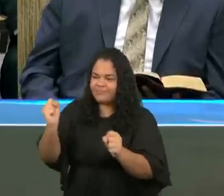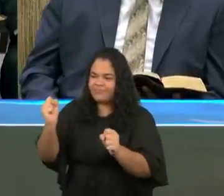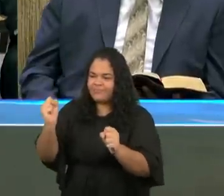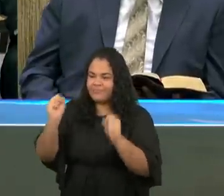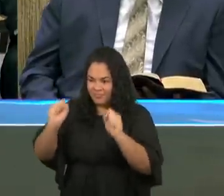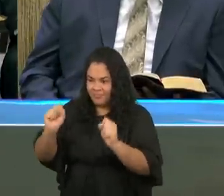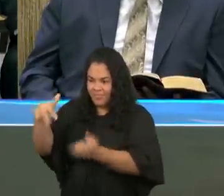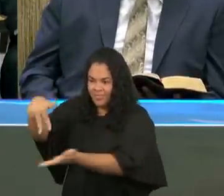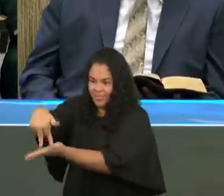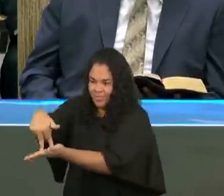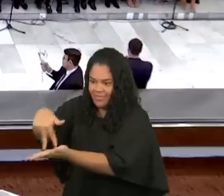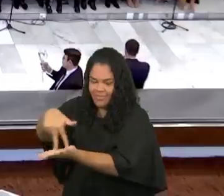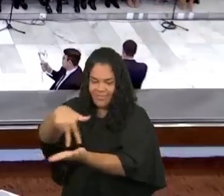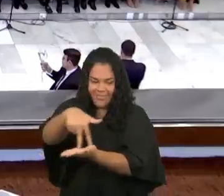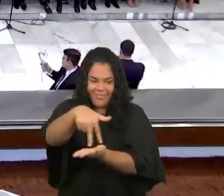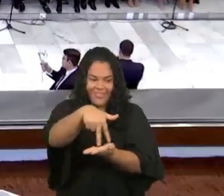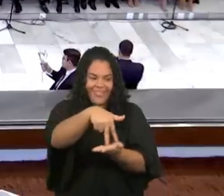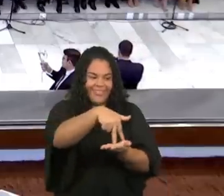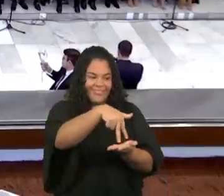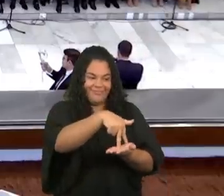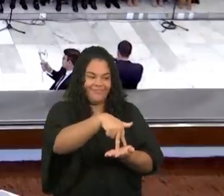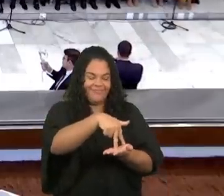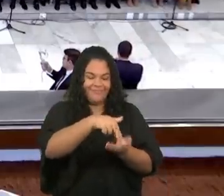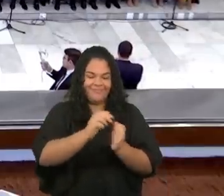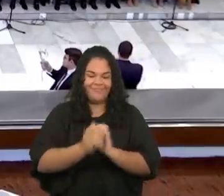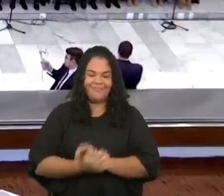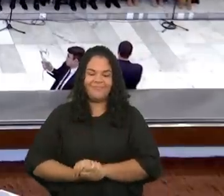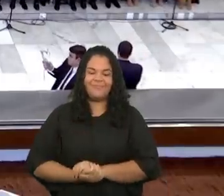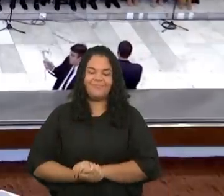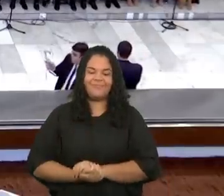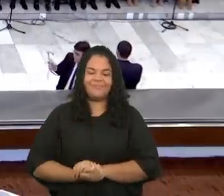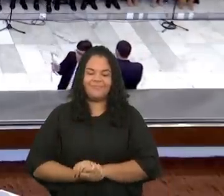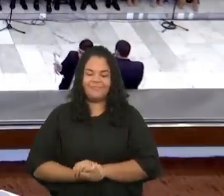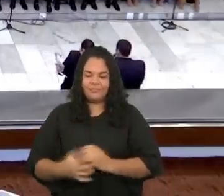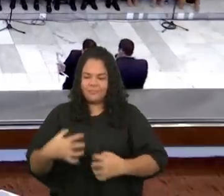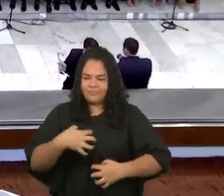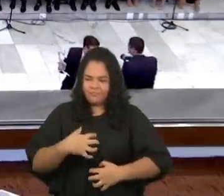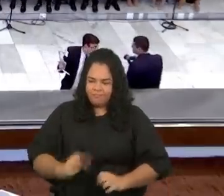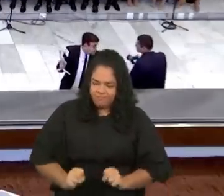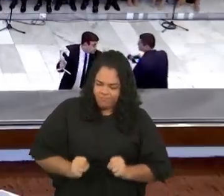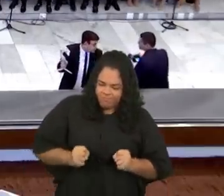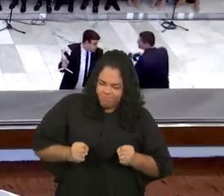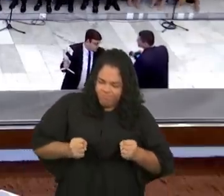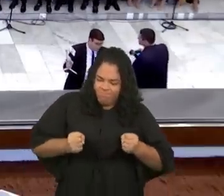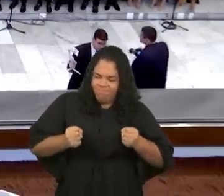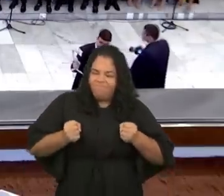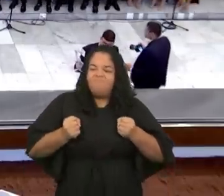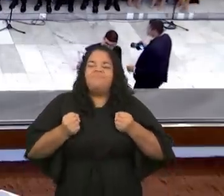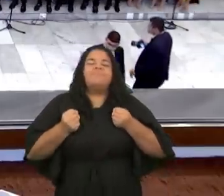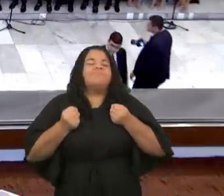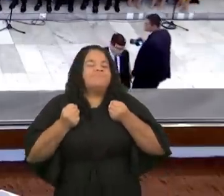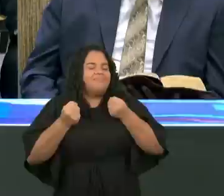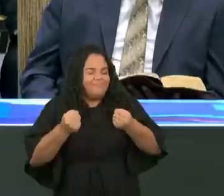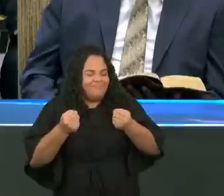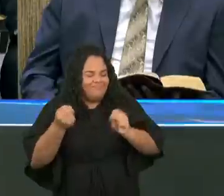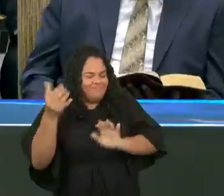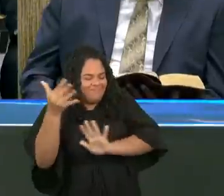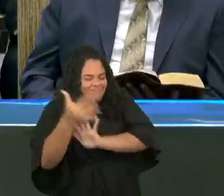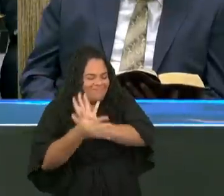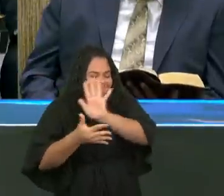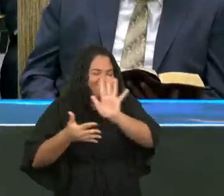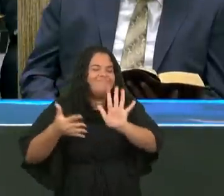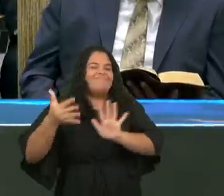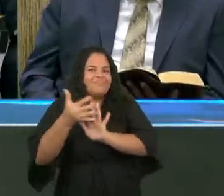lá? Todos em pé. Encha o diafragma, respire fundo e vamos